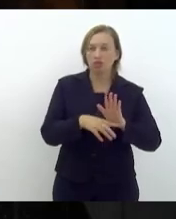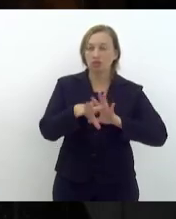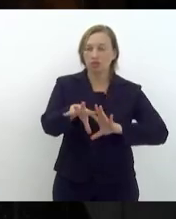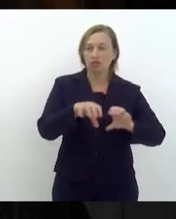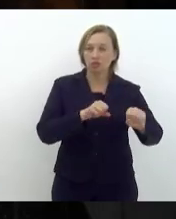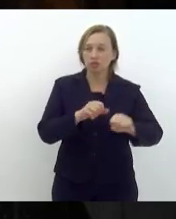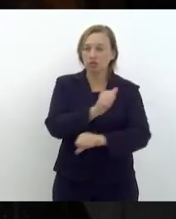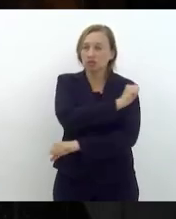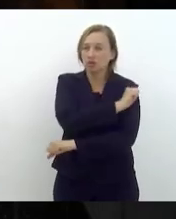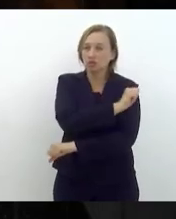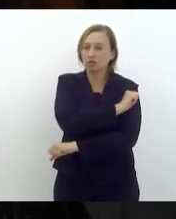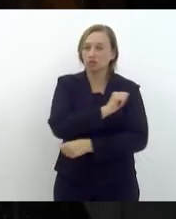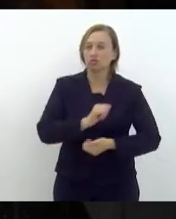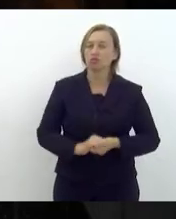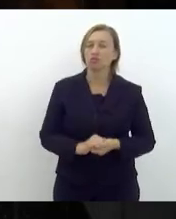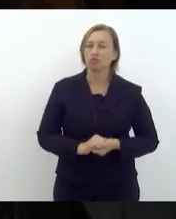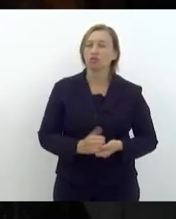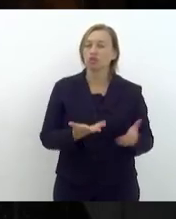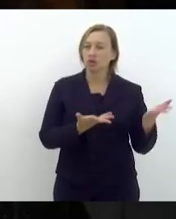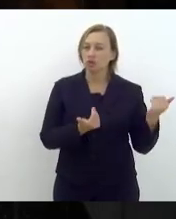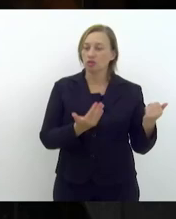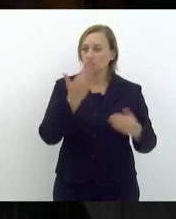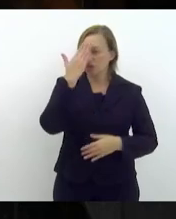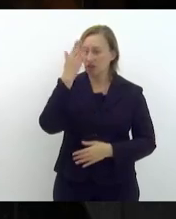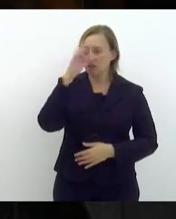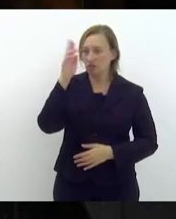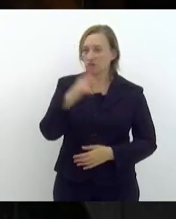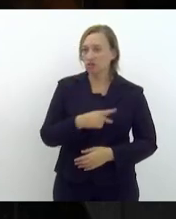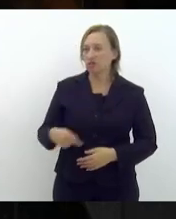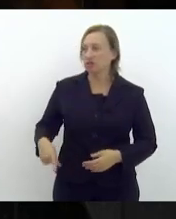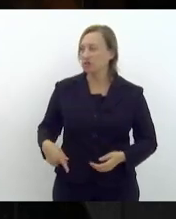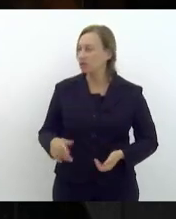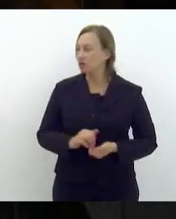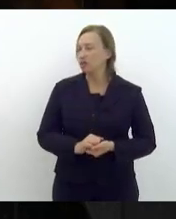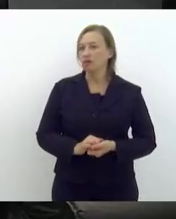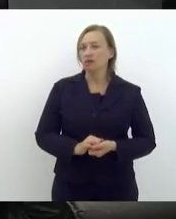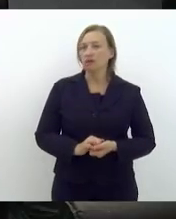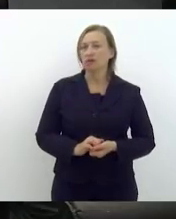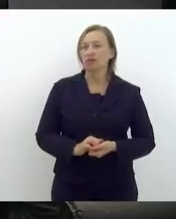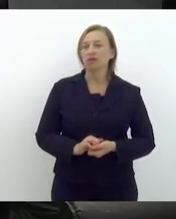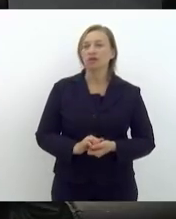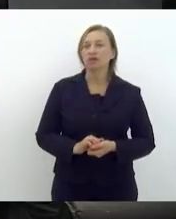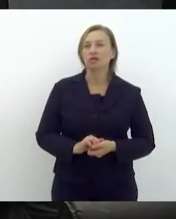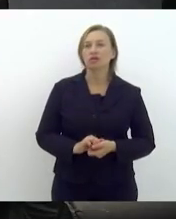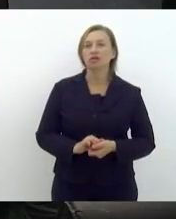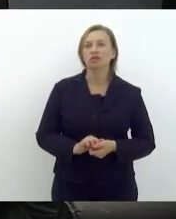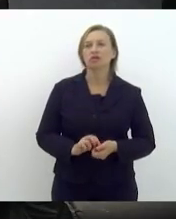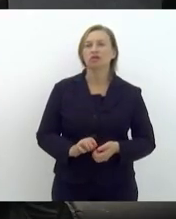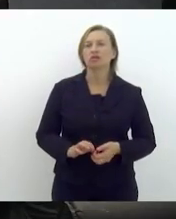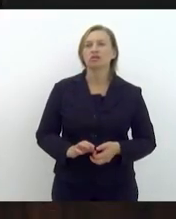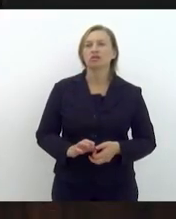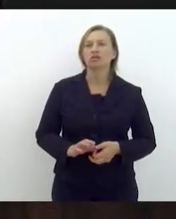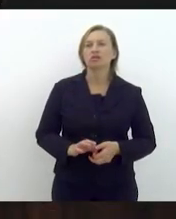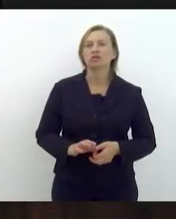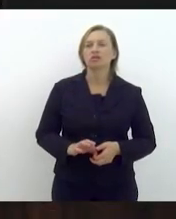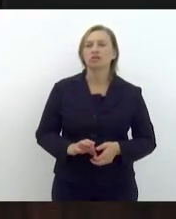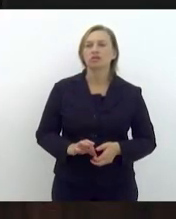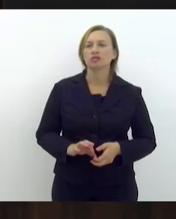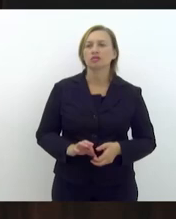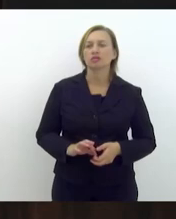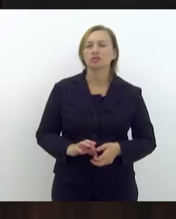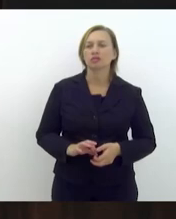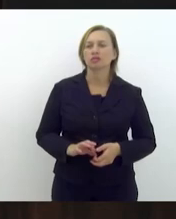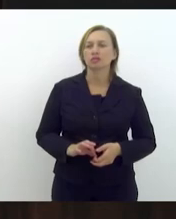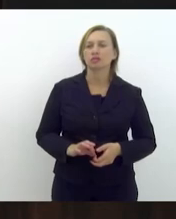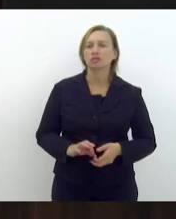dos nossos alunos e dos nossos jovens Muito obrigado Presidente Obrigado Deputado Sérgio Fernandes próximo dado escrito deputado